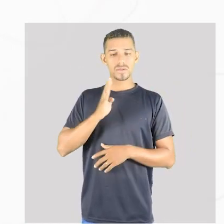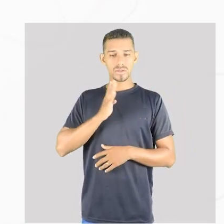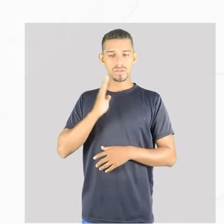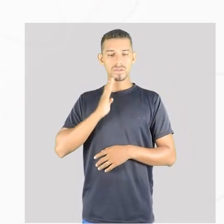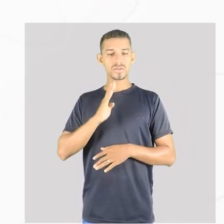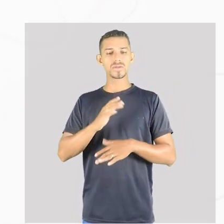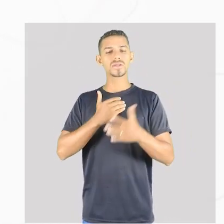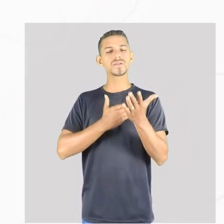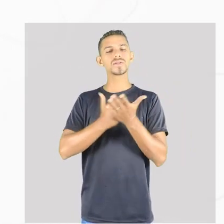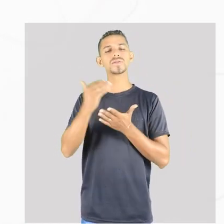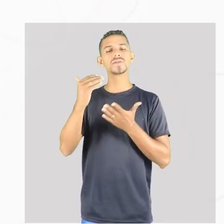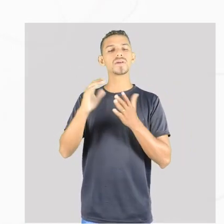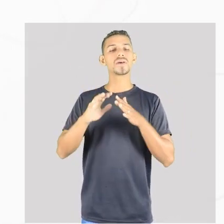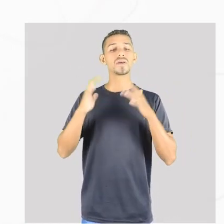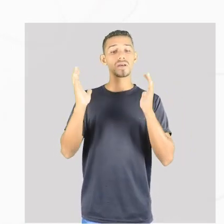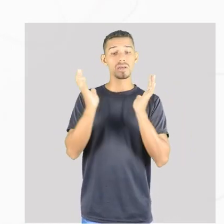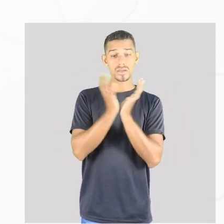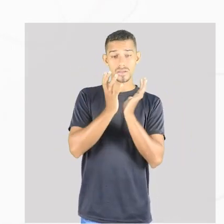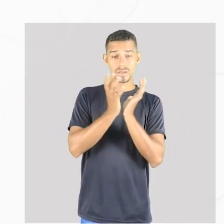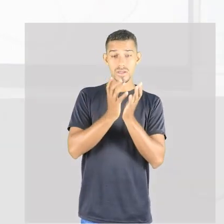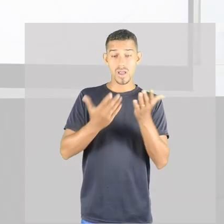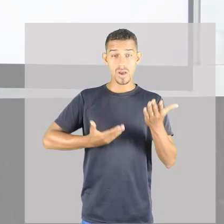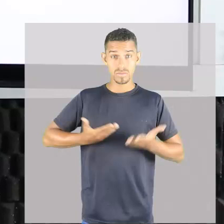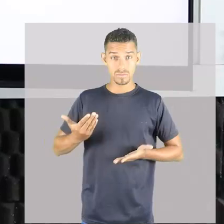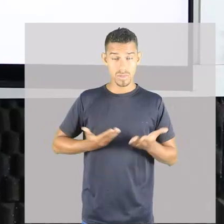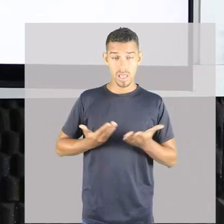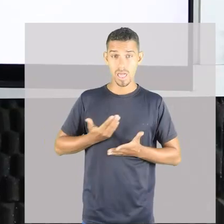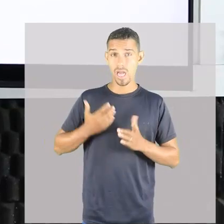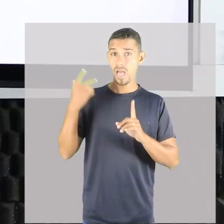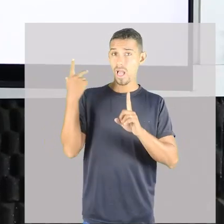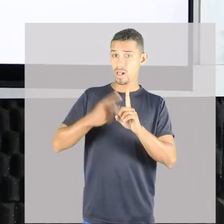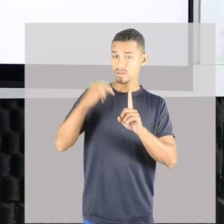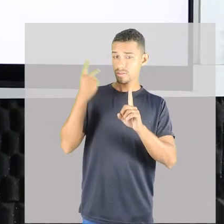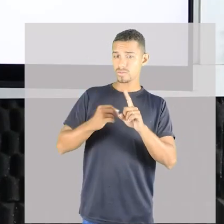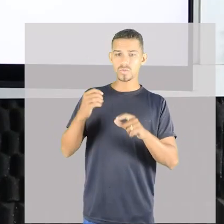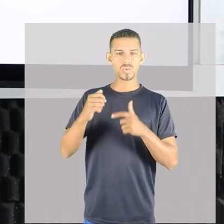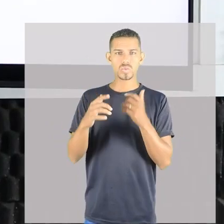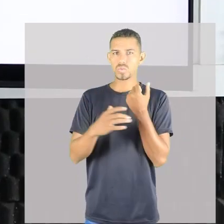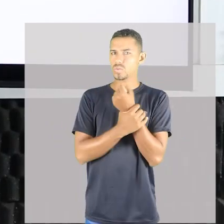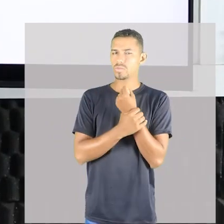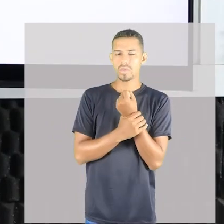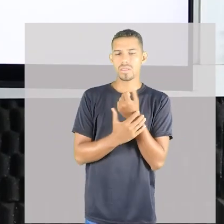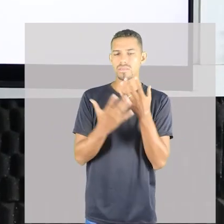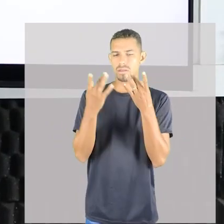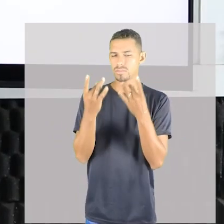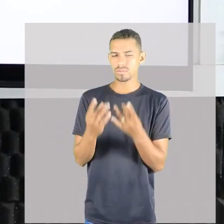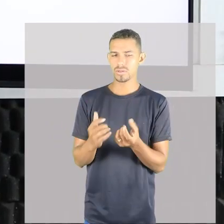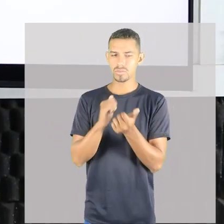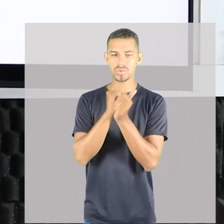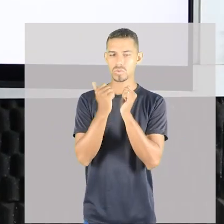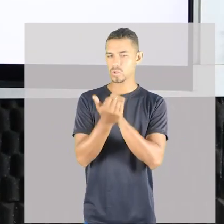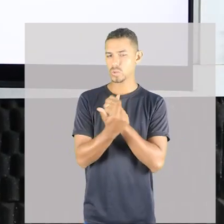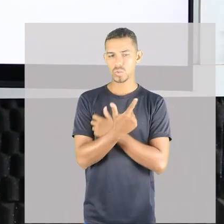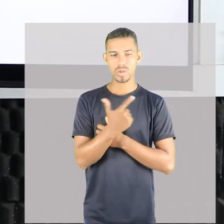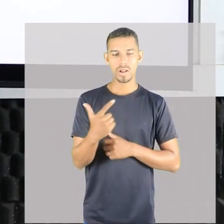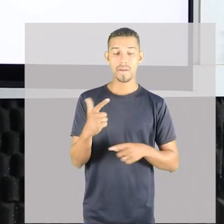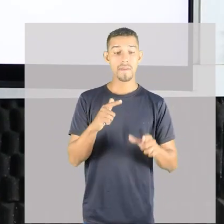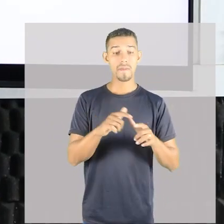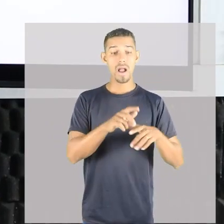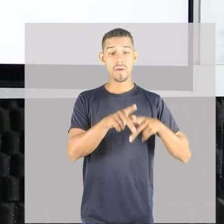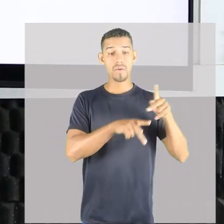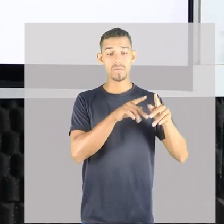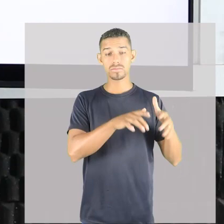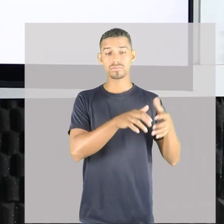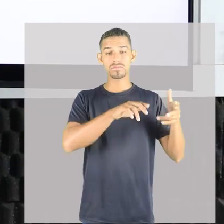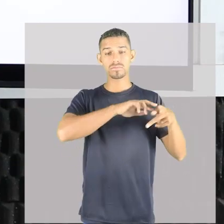iniciais e a classe operária era explorada e não tinha proteção legal adequada. A população era majoritariamente